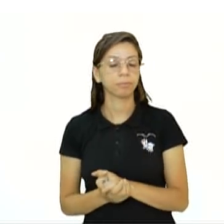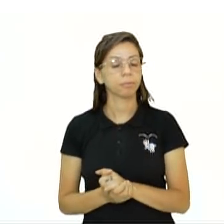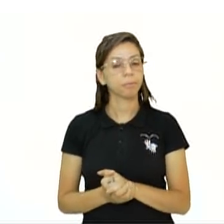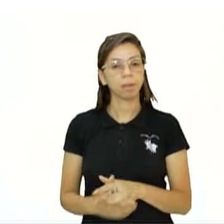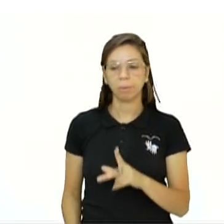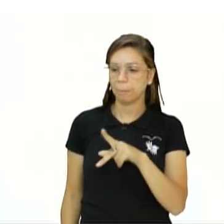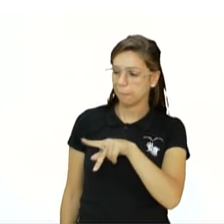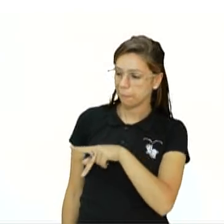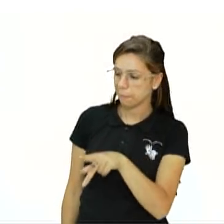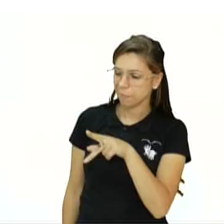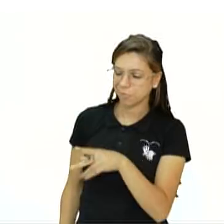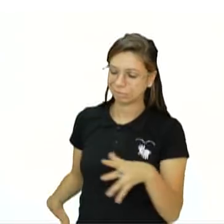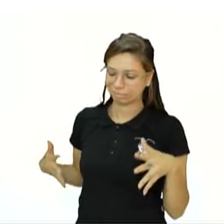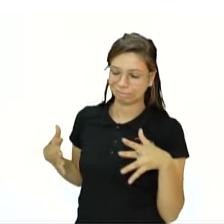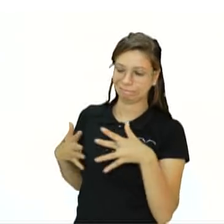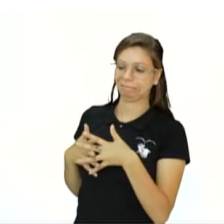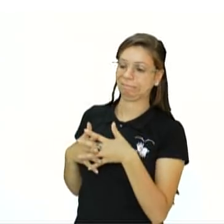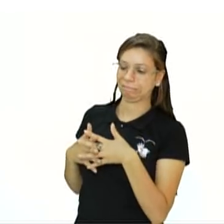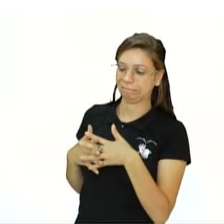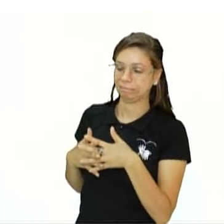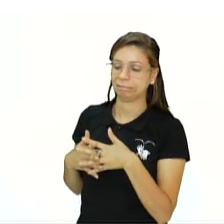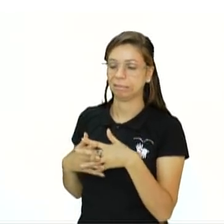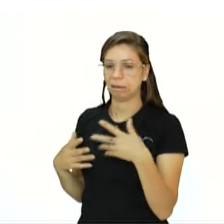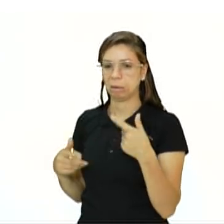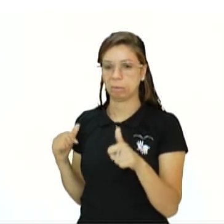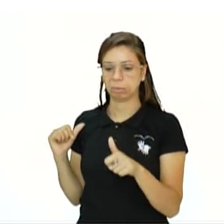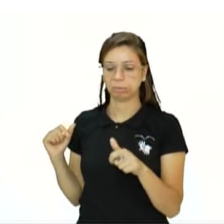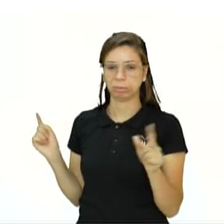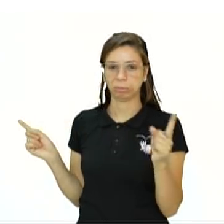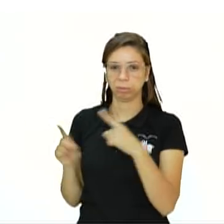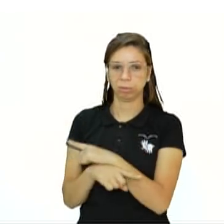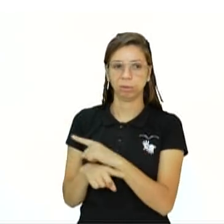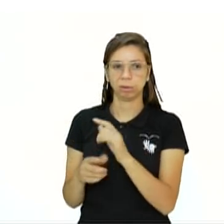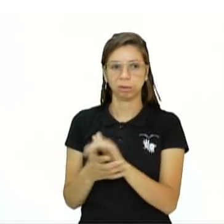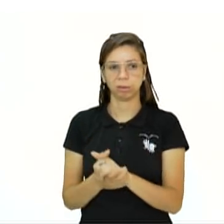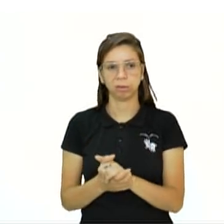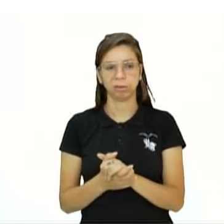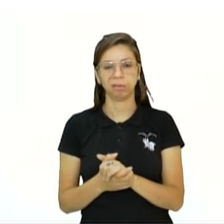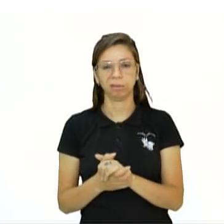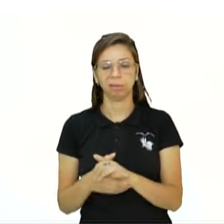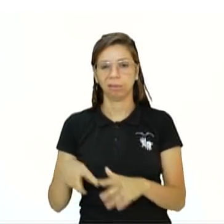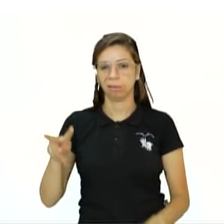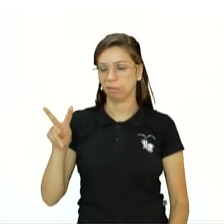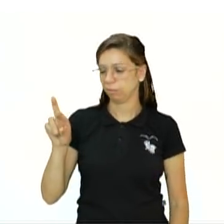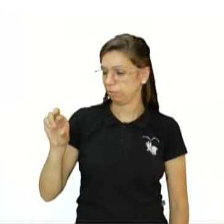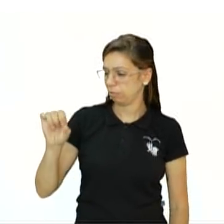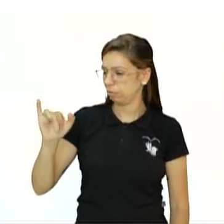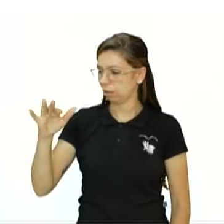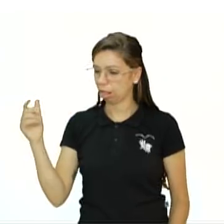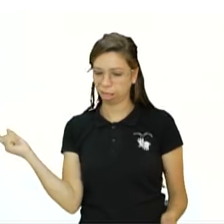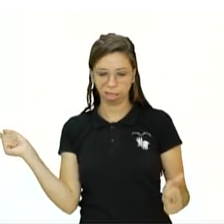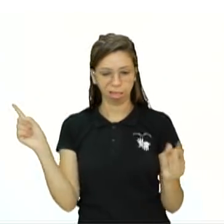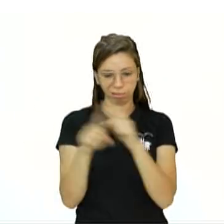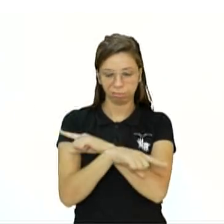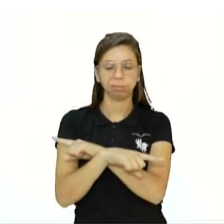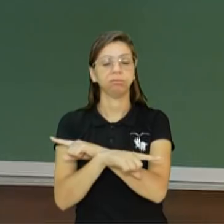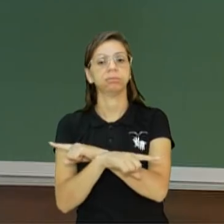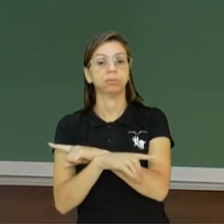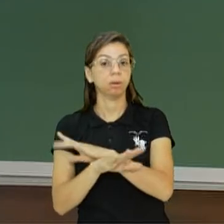eu confundi. Eu coloquei a quantidade de vértice na aresta e de face no vértice e mudei